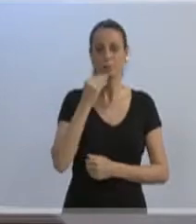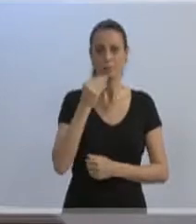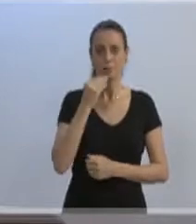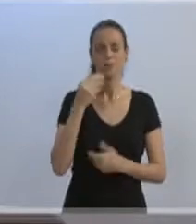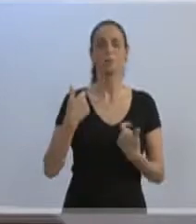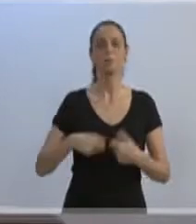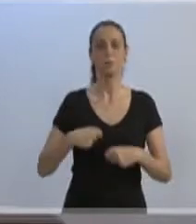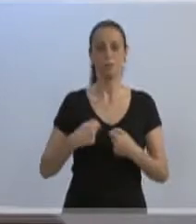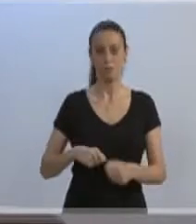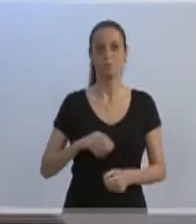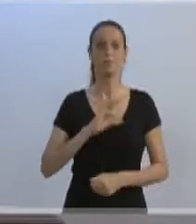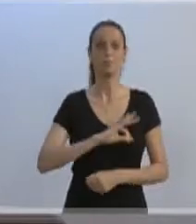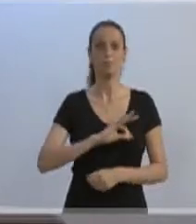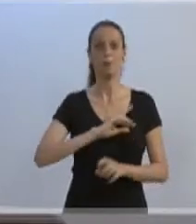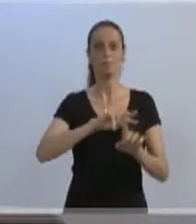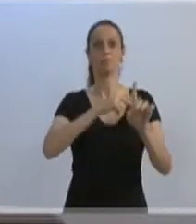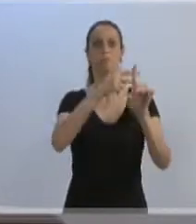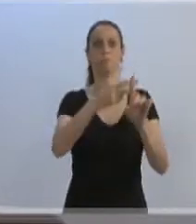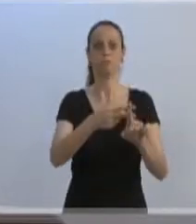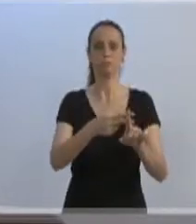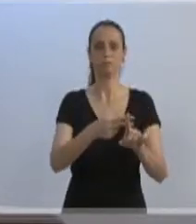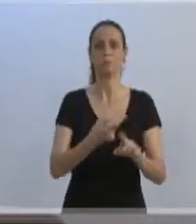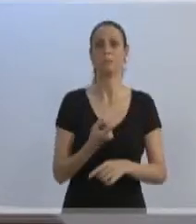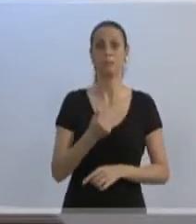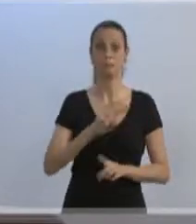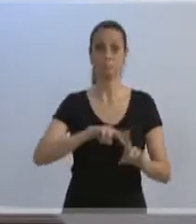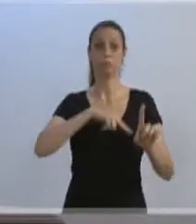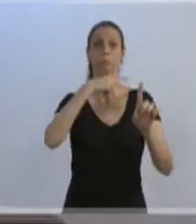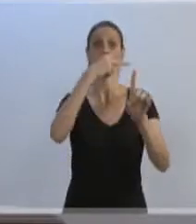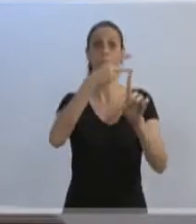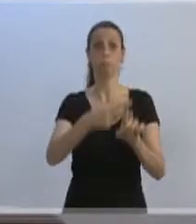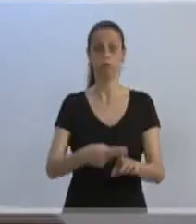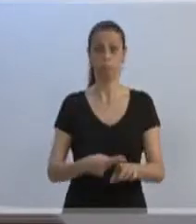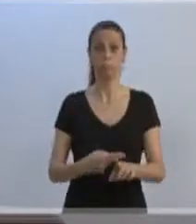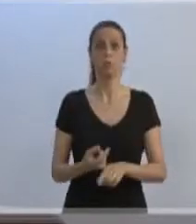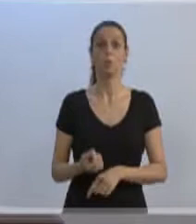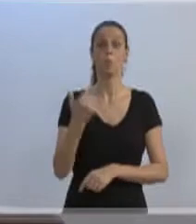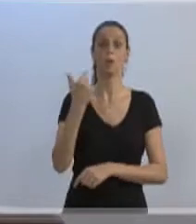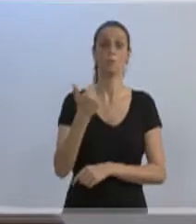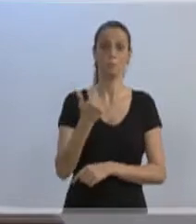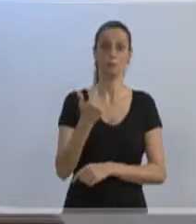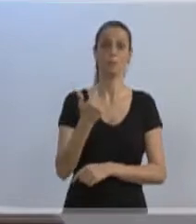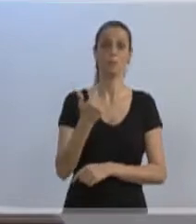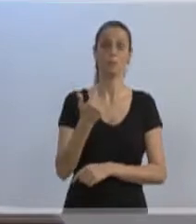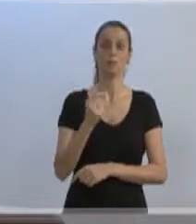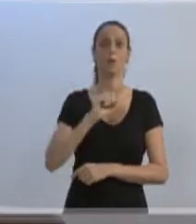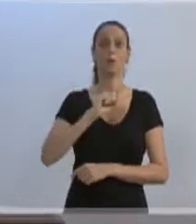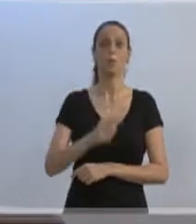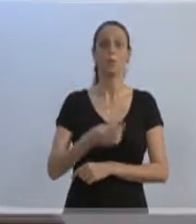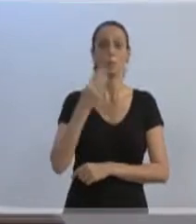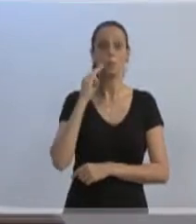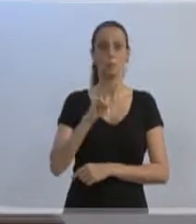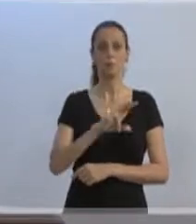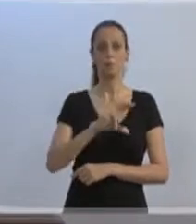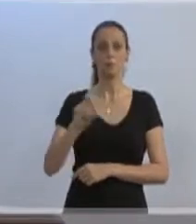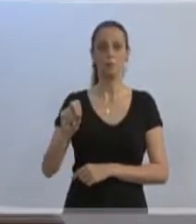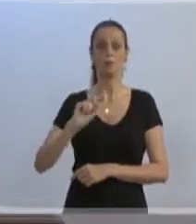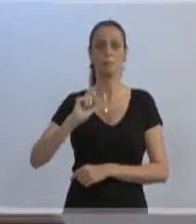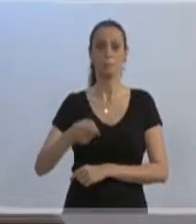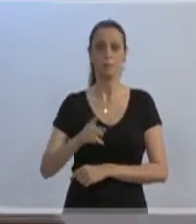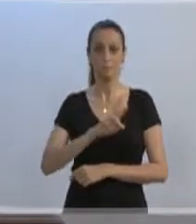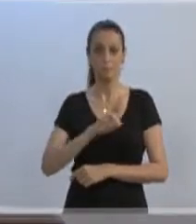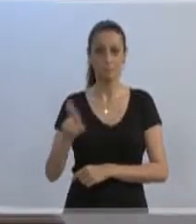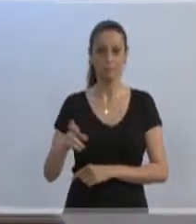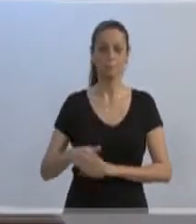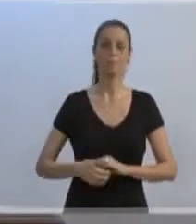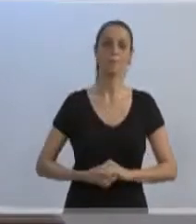esses valores exorbitantes de quase um milhão e quinhentos mil reais